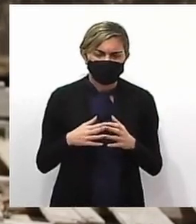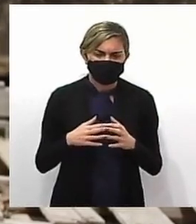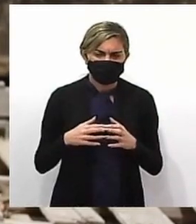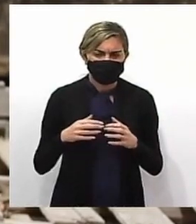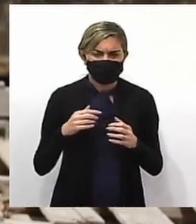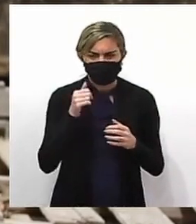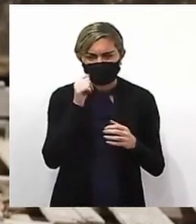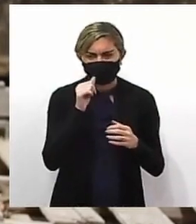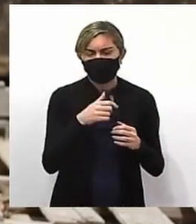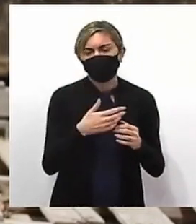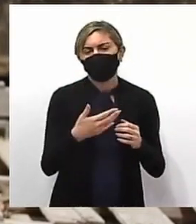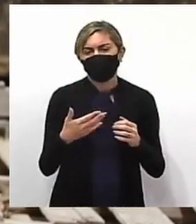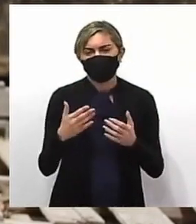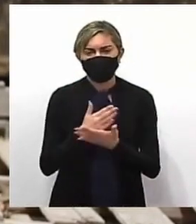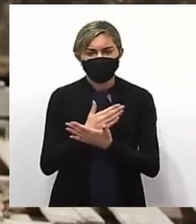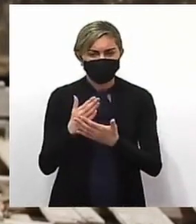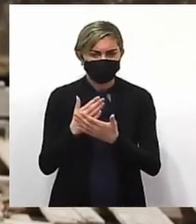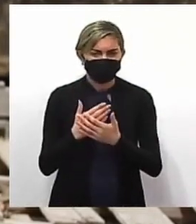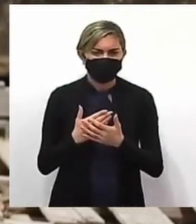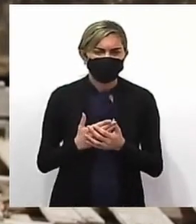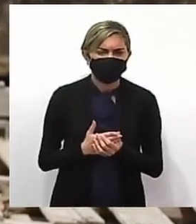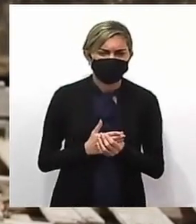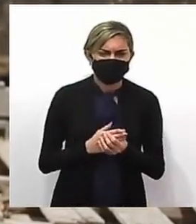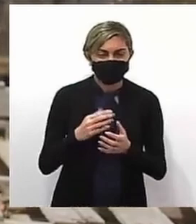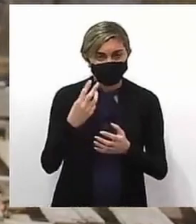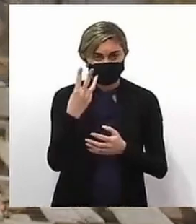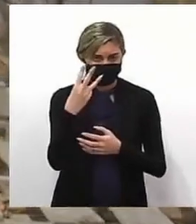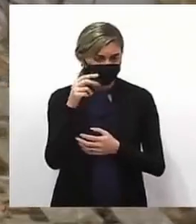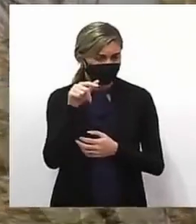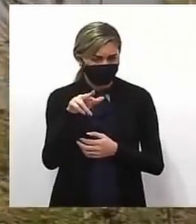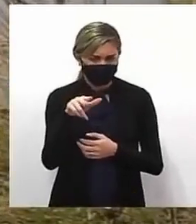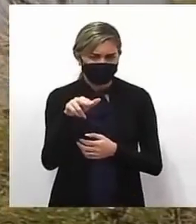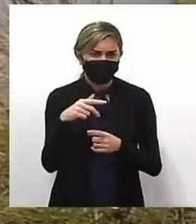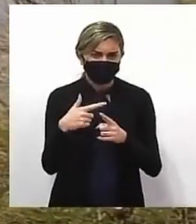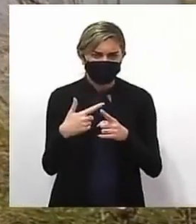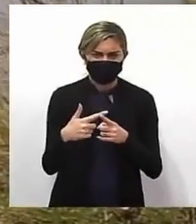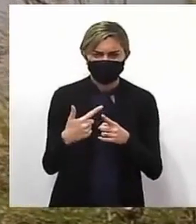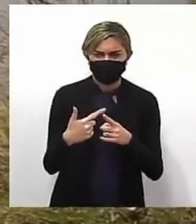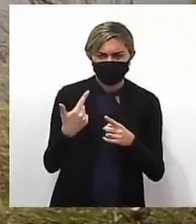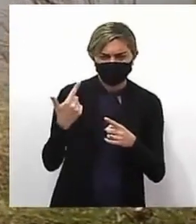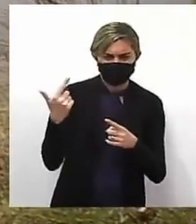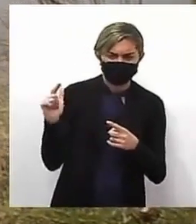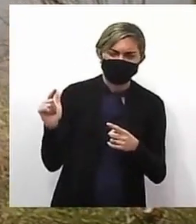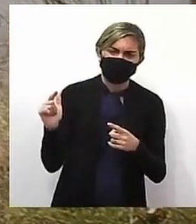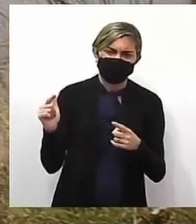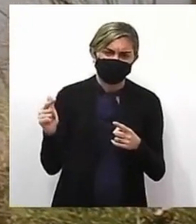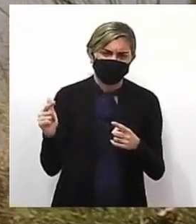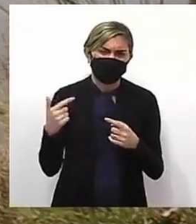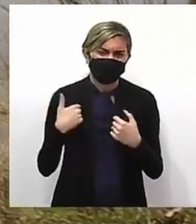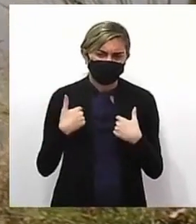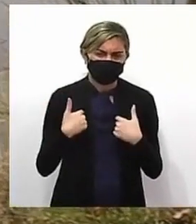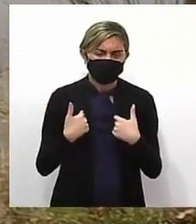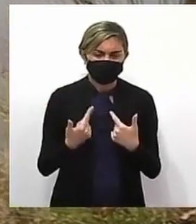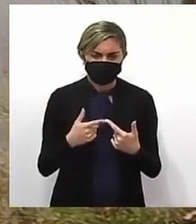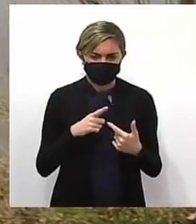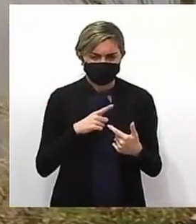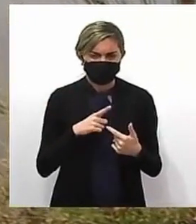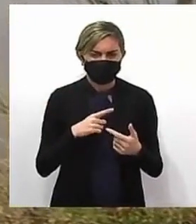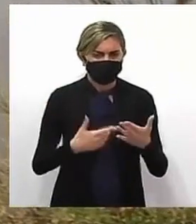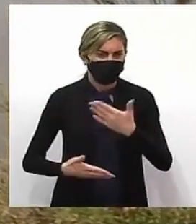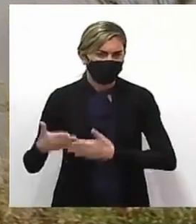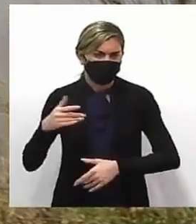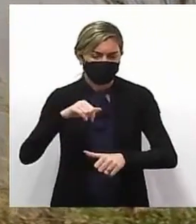disso. Como passou a pescar só foi eu e mais 3 irmãs, porque as únicas que sabiam nadar e rimar. Aí a gente se revezava